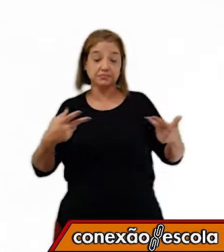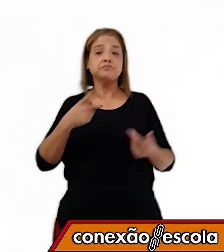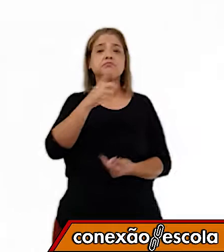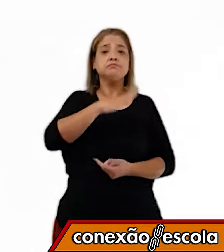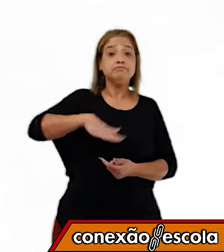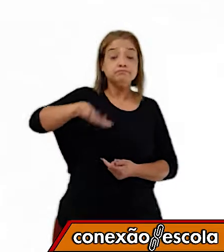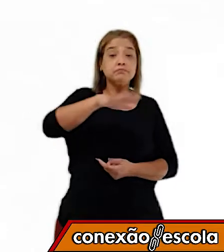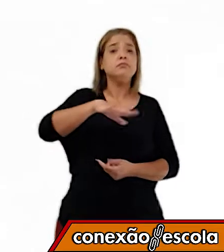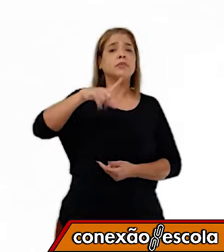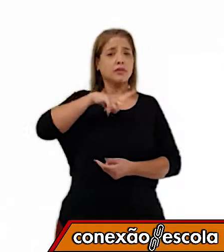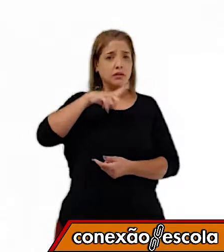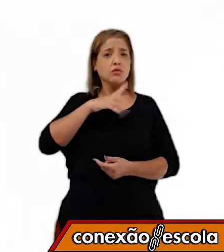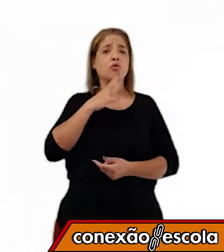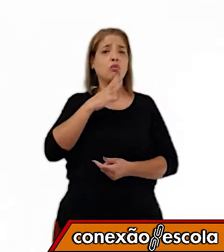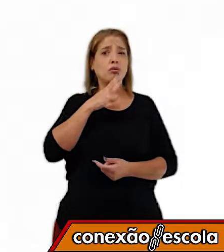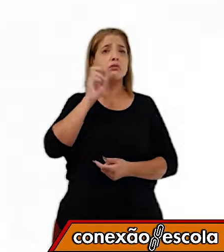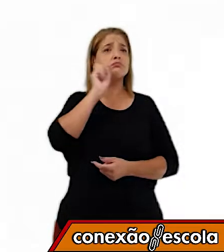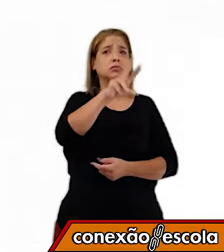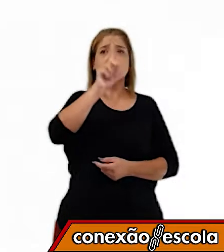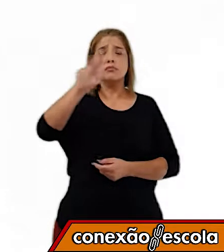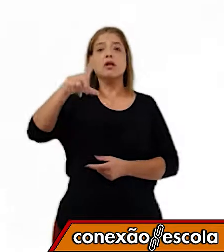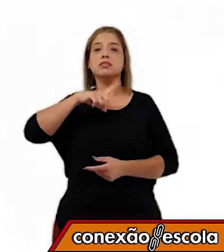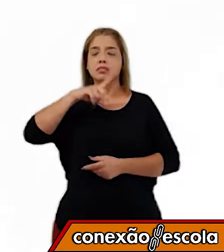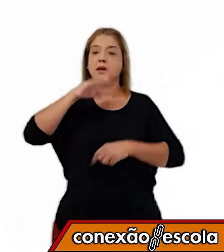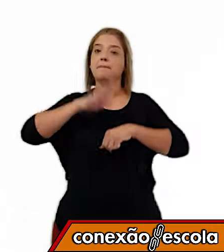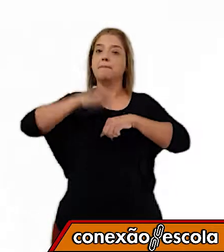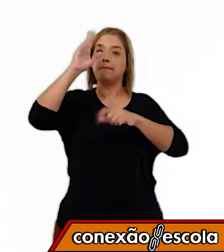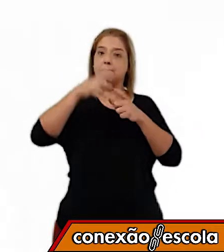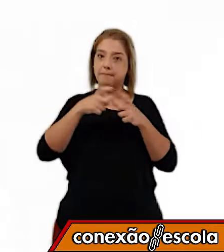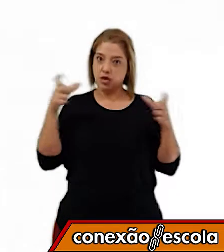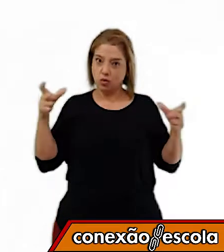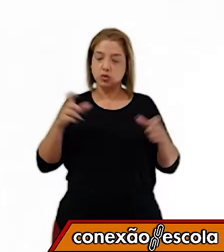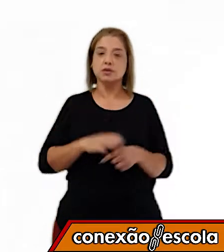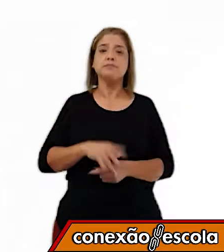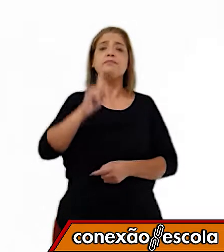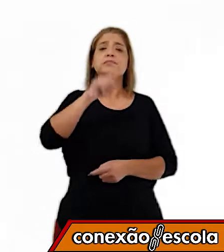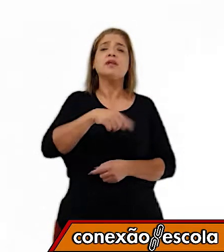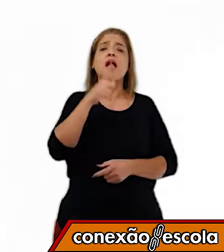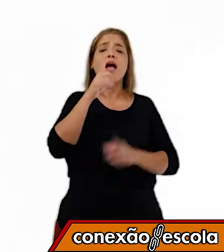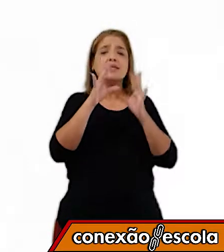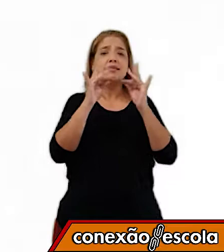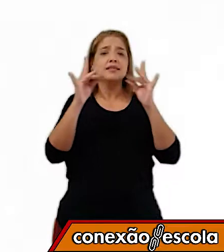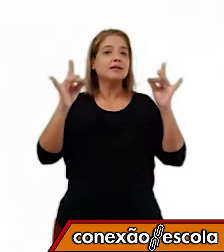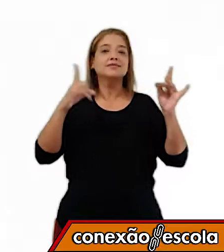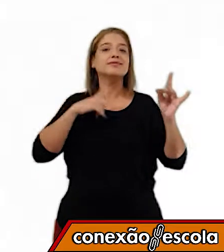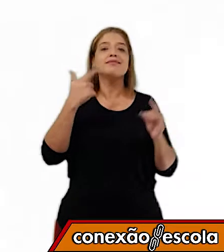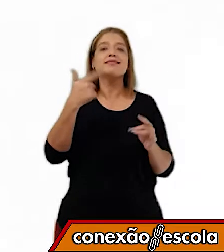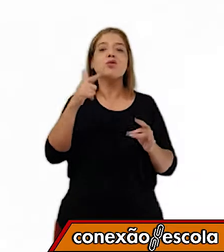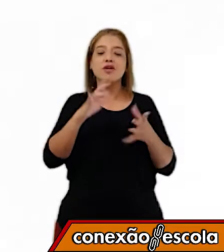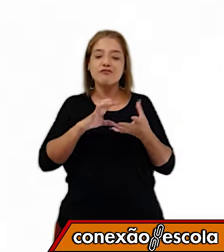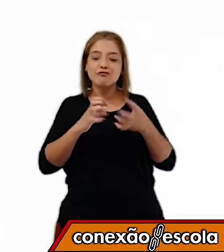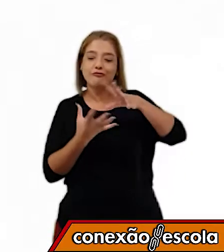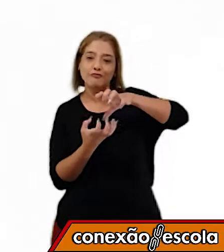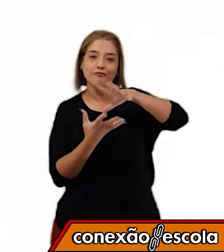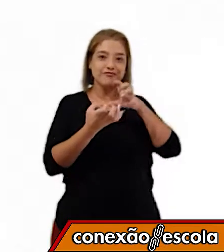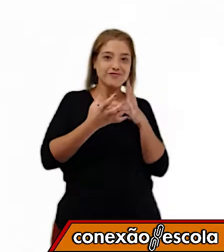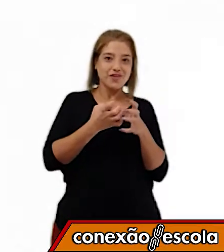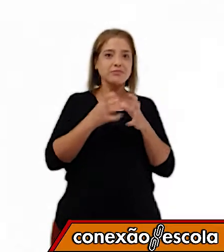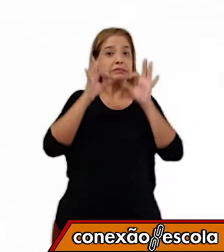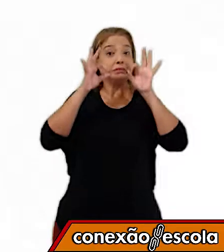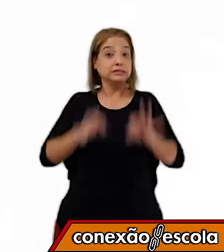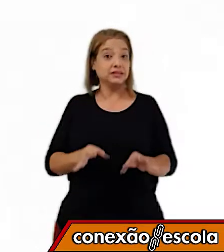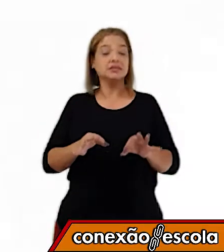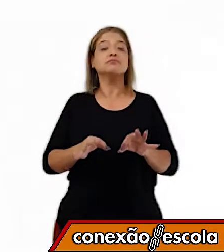físico sólido. Já no estado líquido, a matéria não tem uma forma bem definida. O exemplo